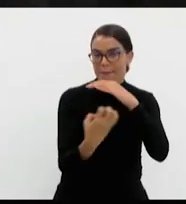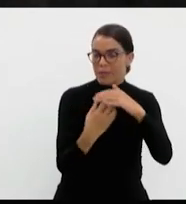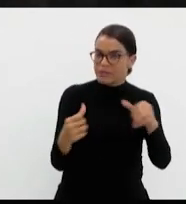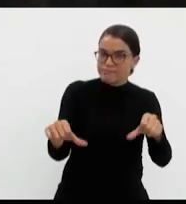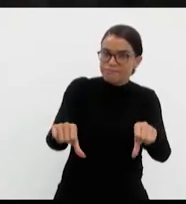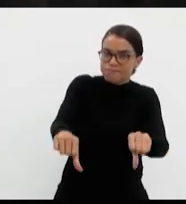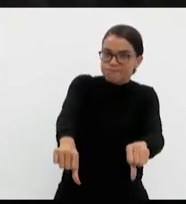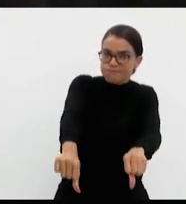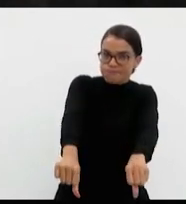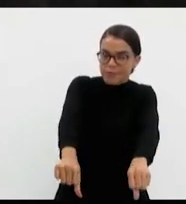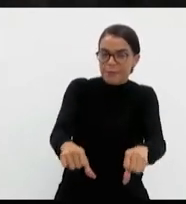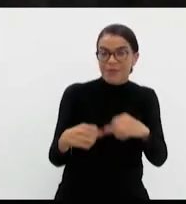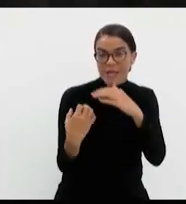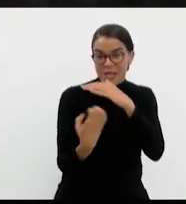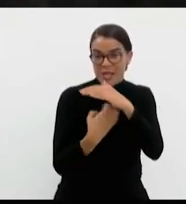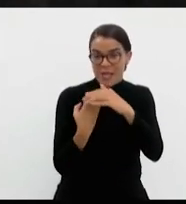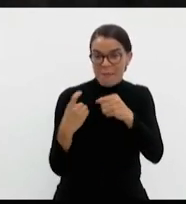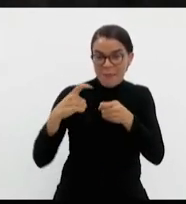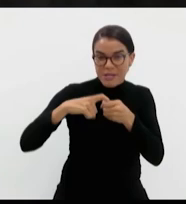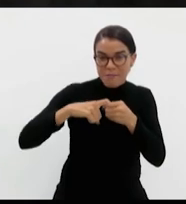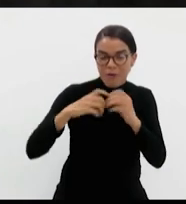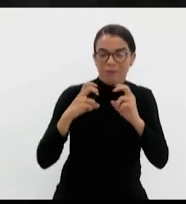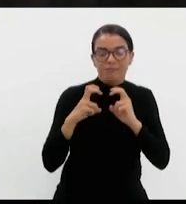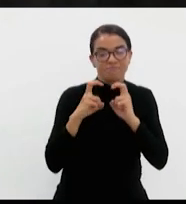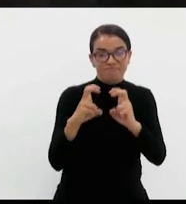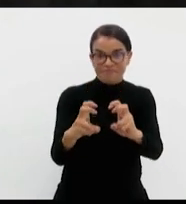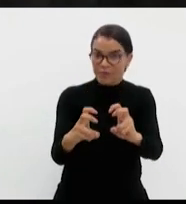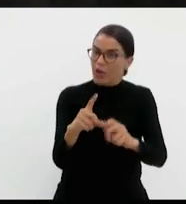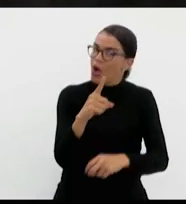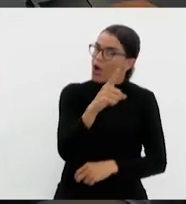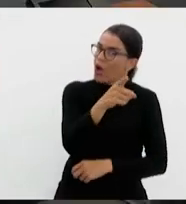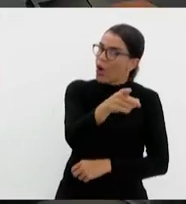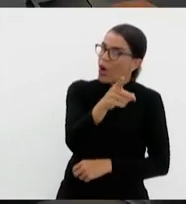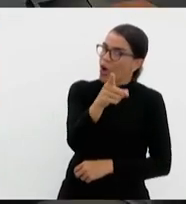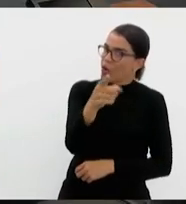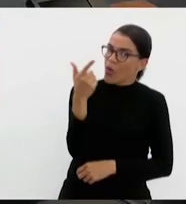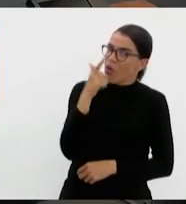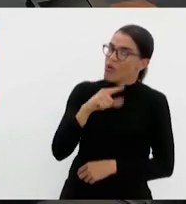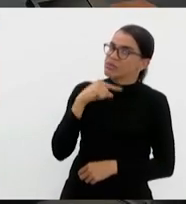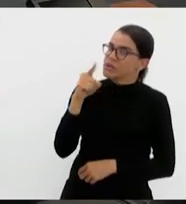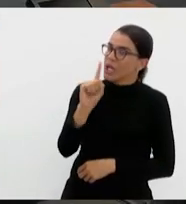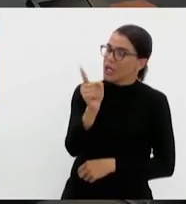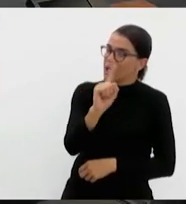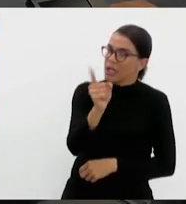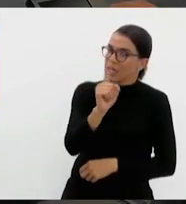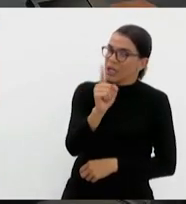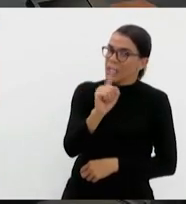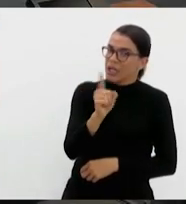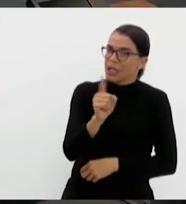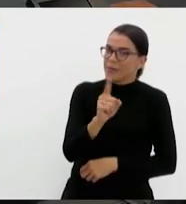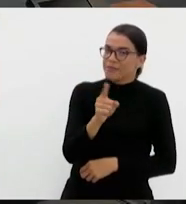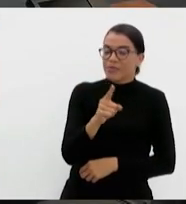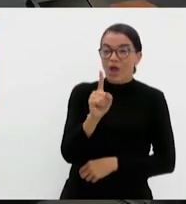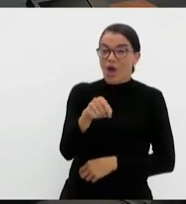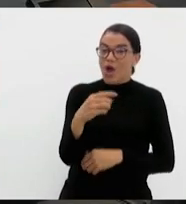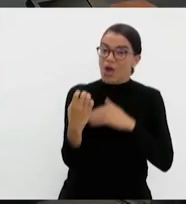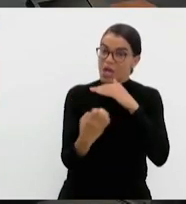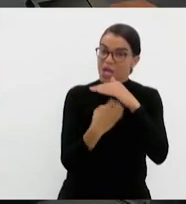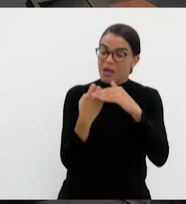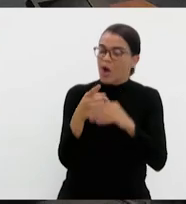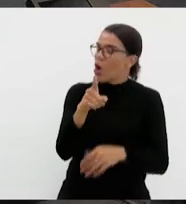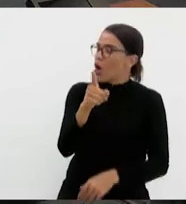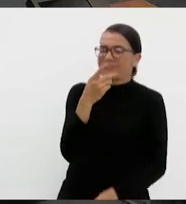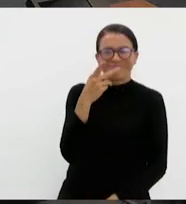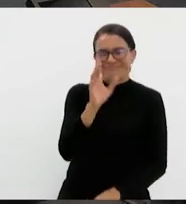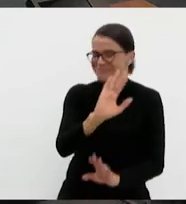lástima. Supervia, uma lástima. Olha que o senhor não consegue, não, tá? Operadora de barcas... Aliás, dá licença, deputado, para o senhor